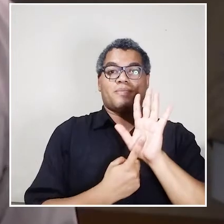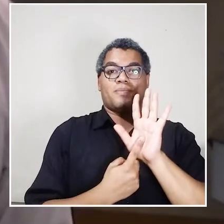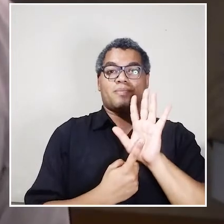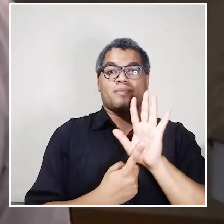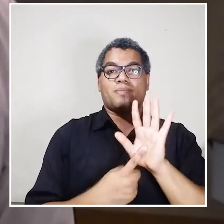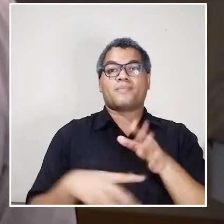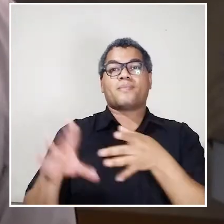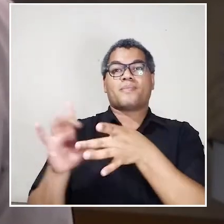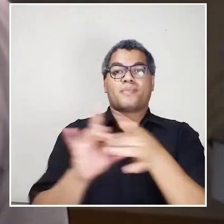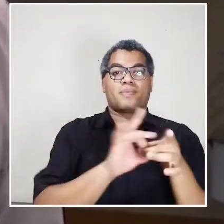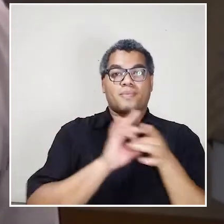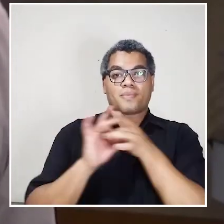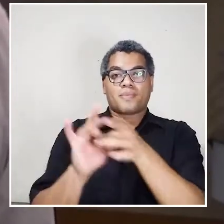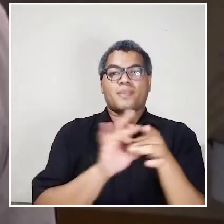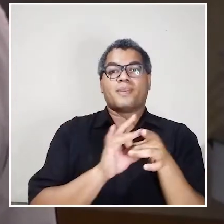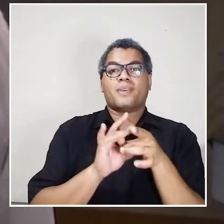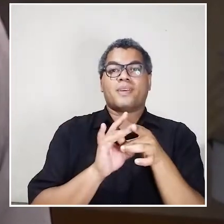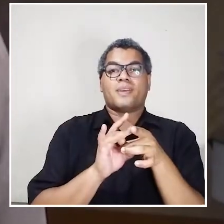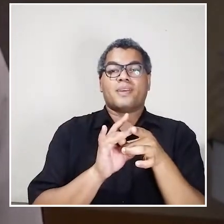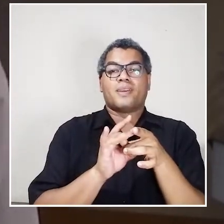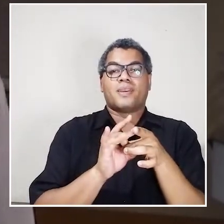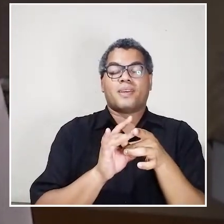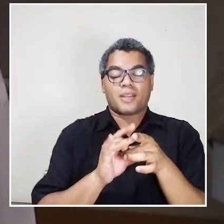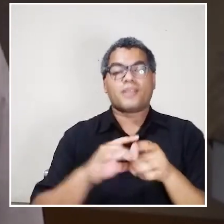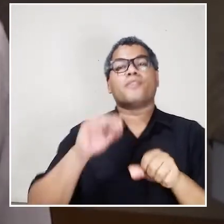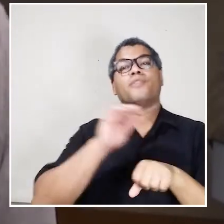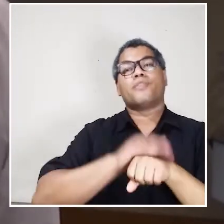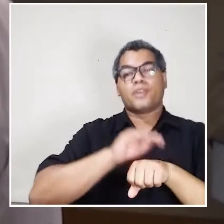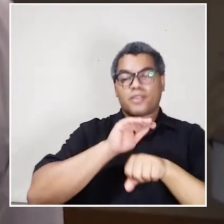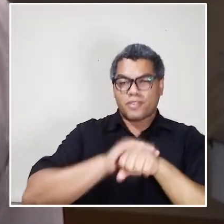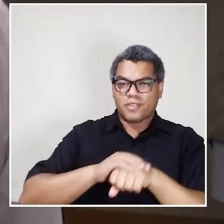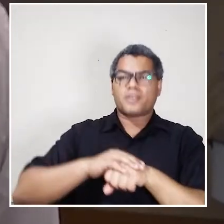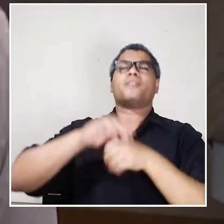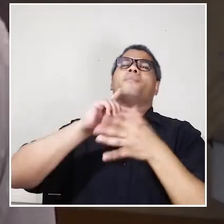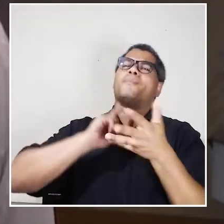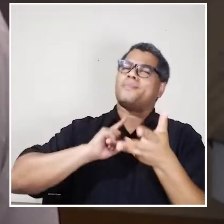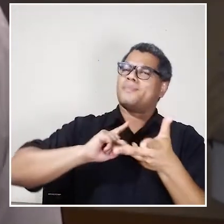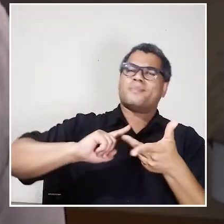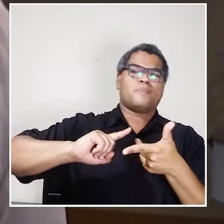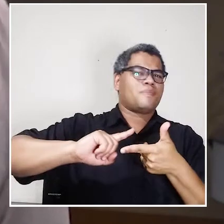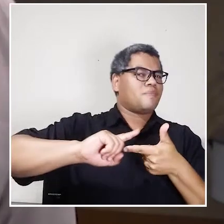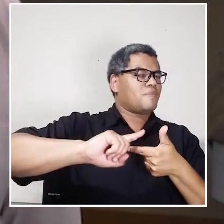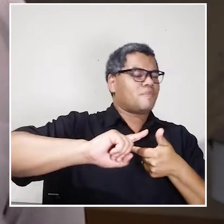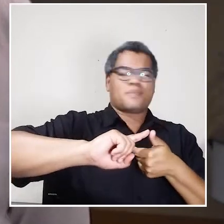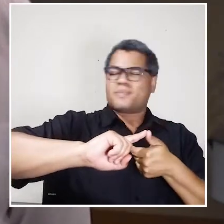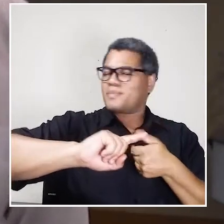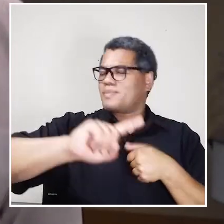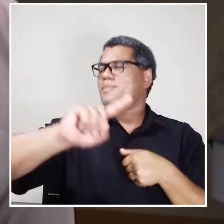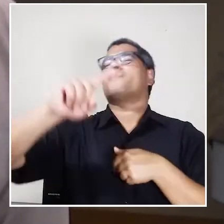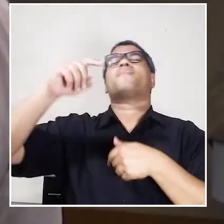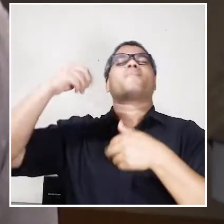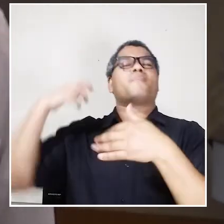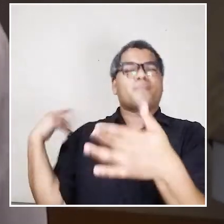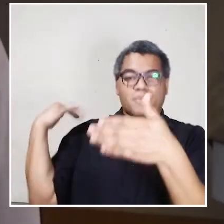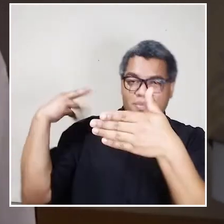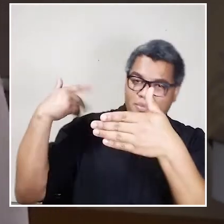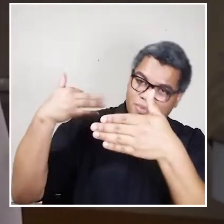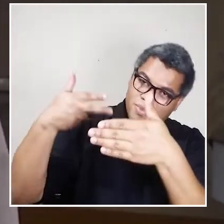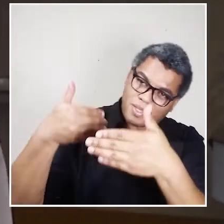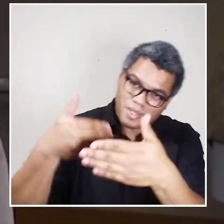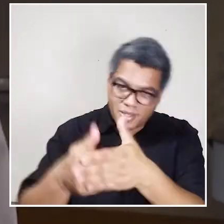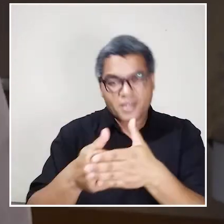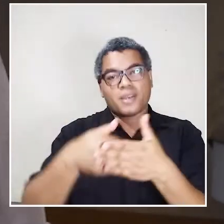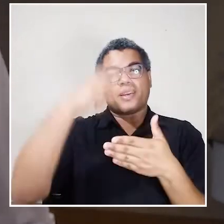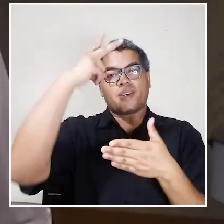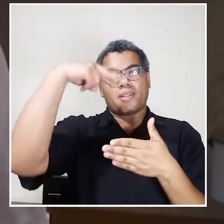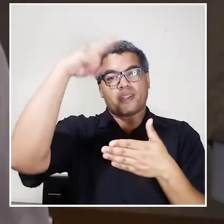documento. Aliança que foi reiterada inúmeras vezes em diversos eventos ao